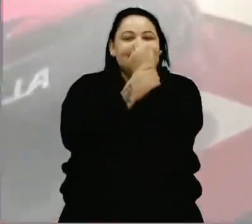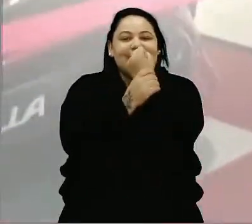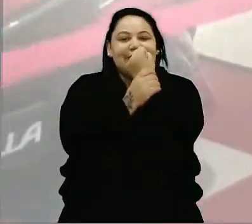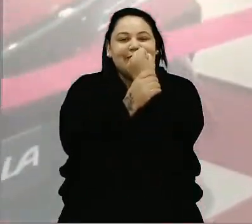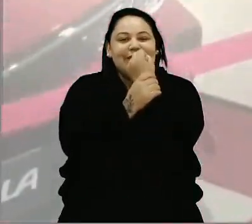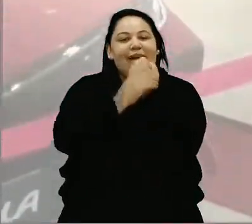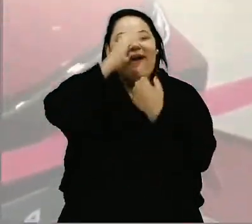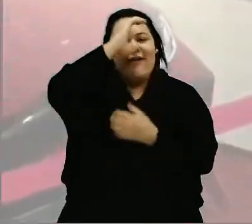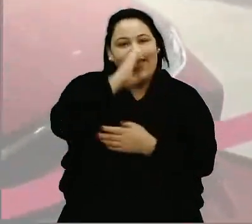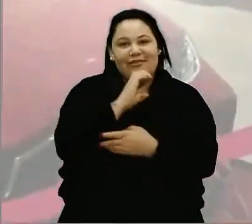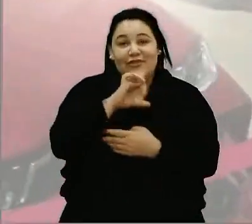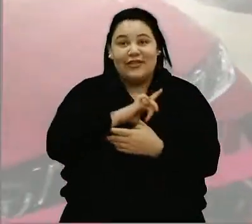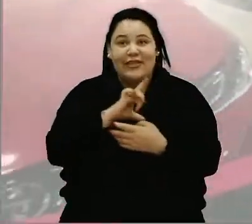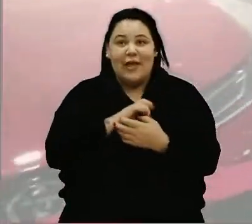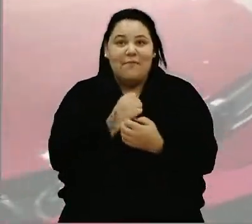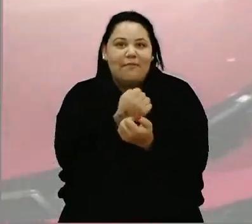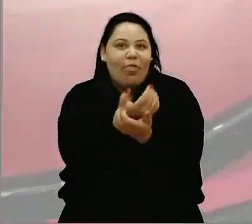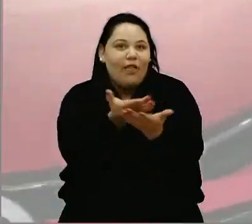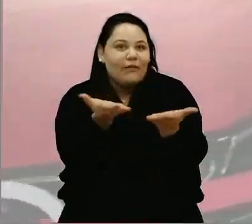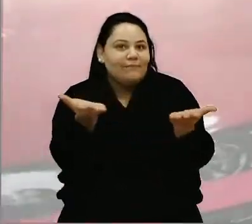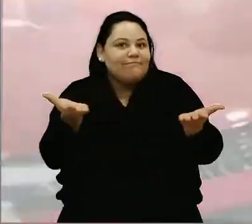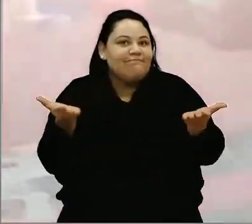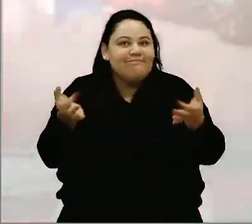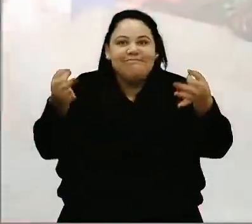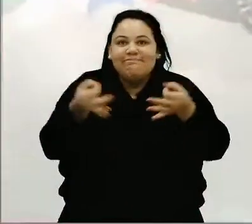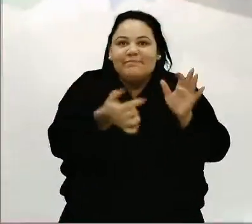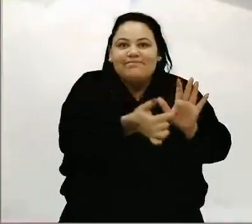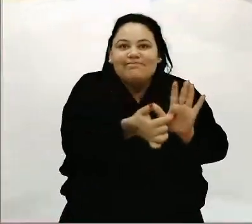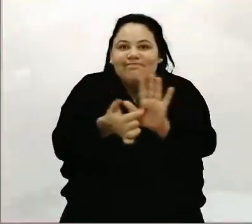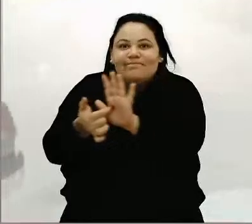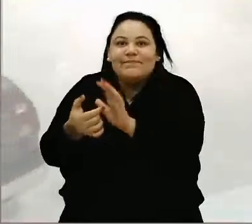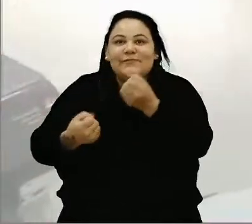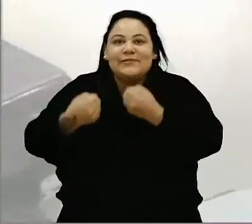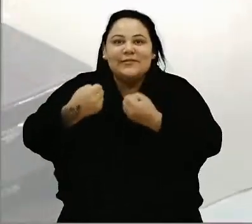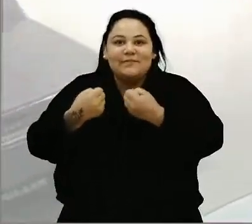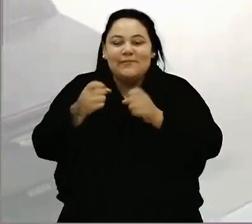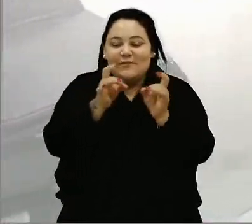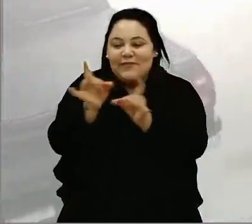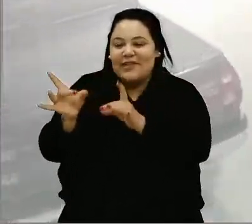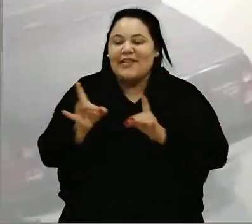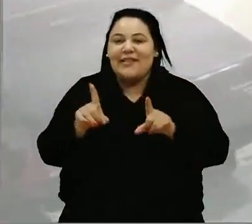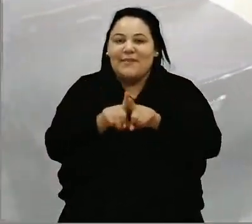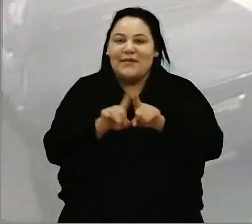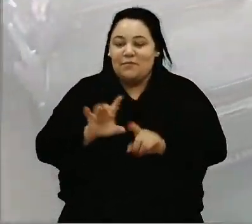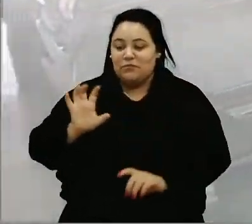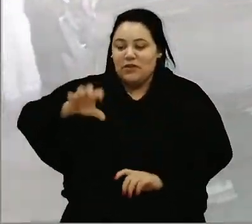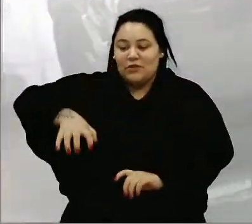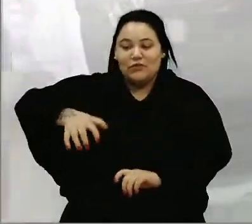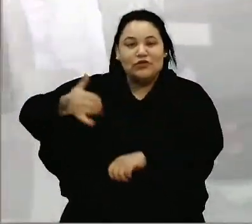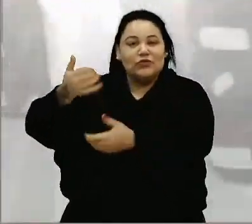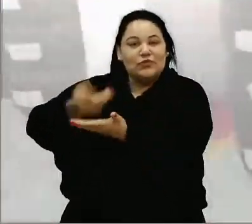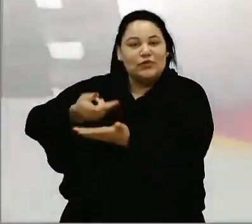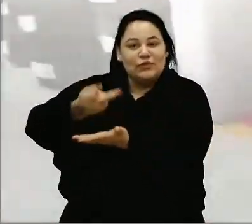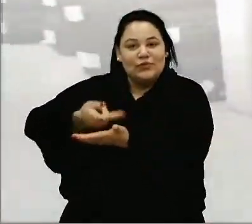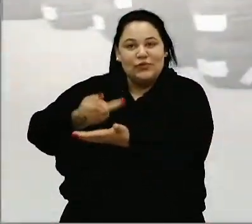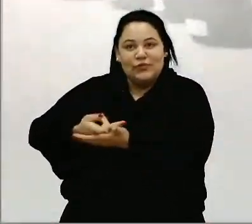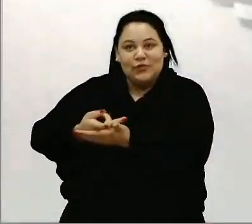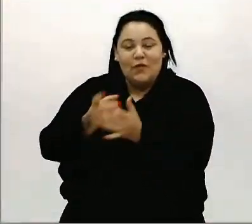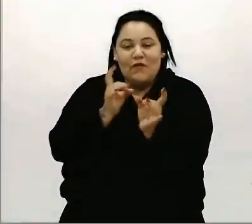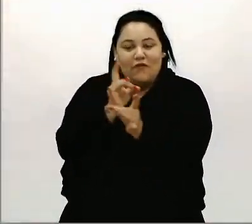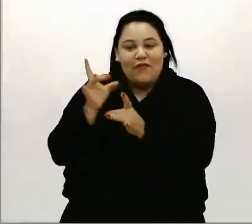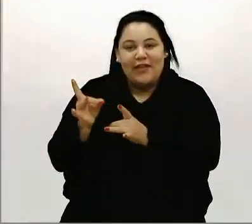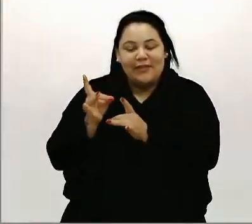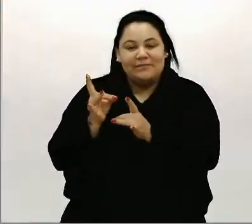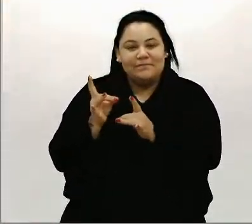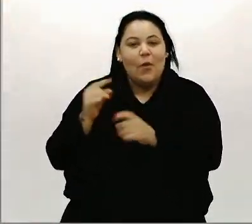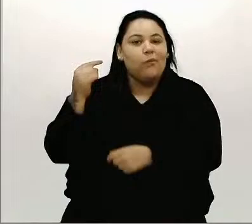um amplo showroom para exposição e comercialização de seus veículos, um setor de peças, acessórios e comercialização de pneus,